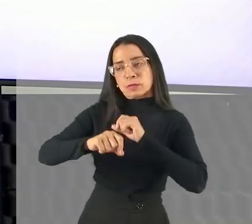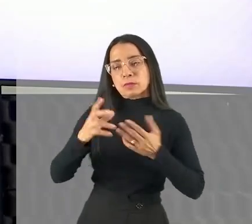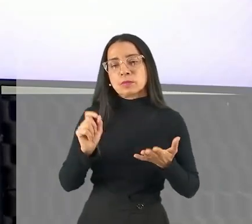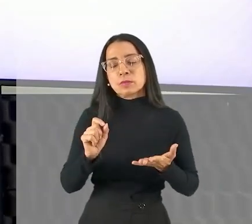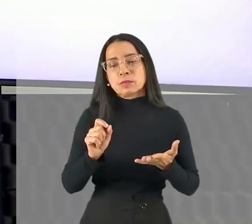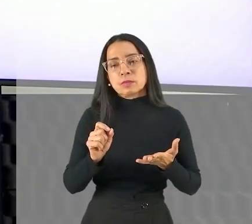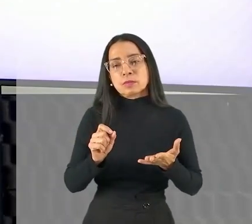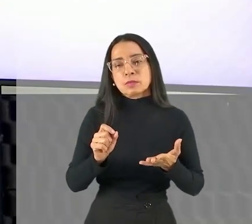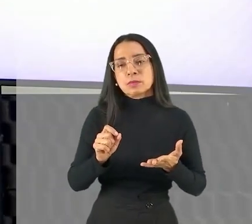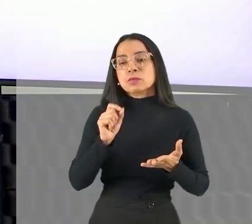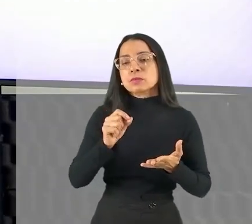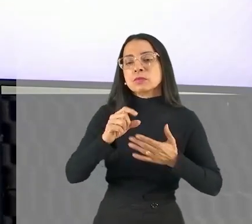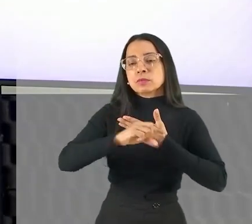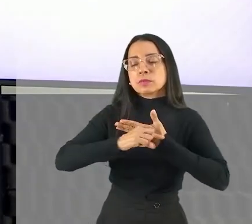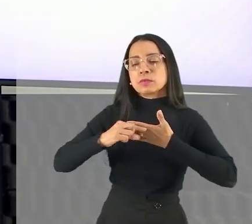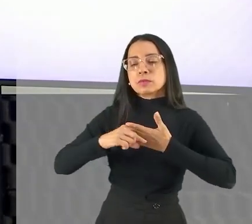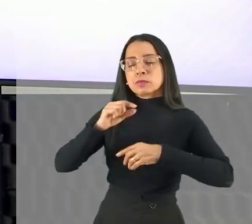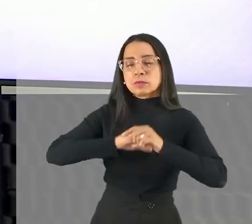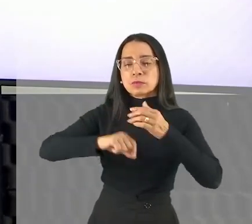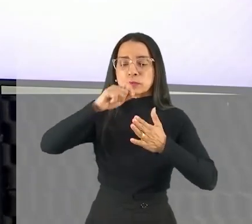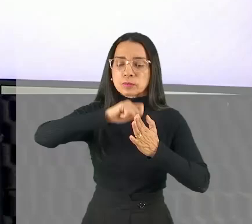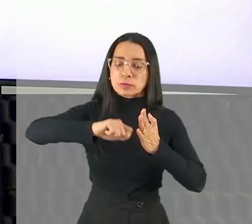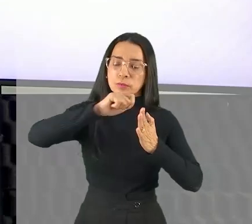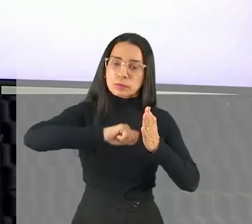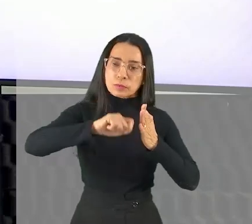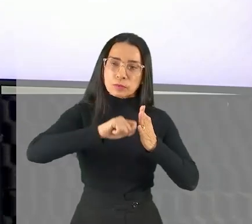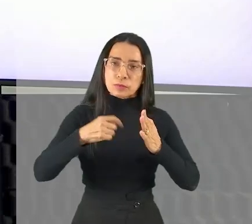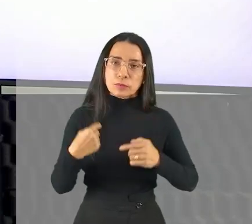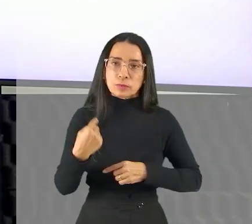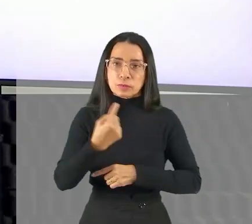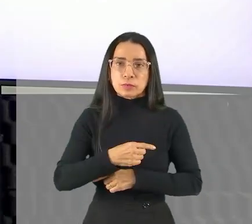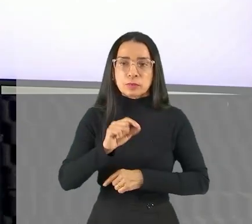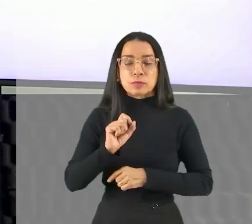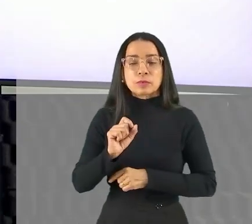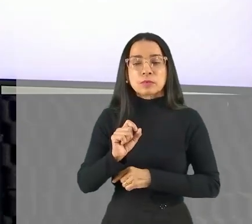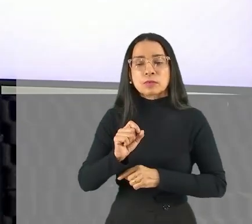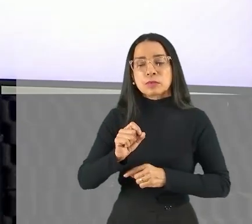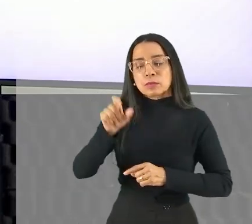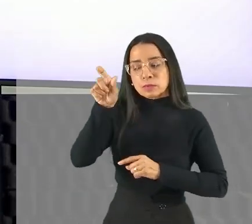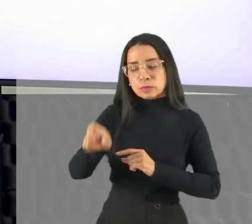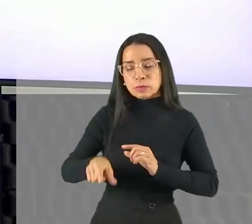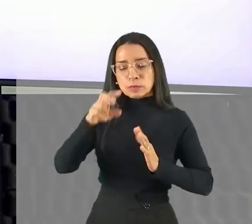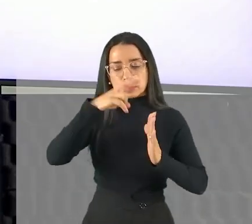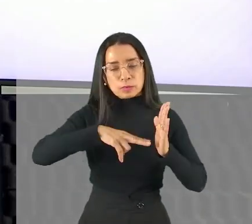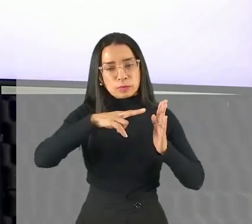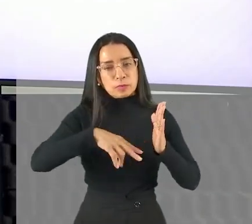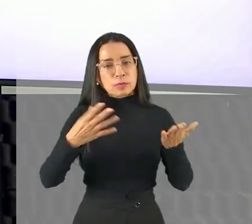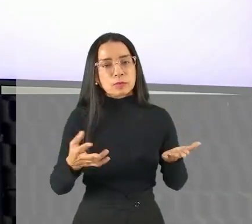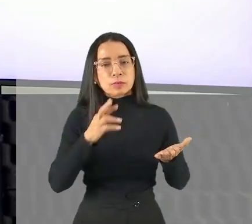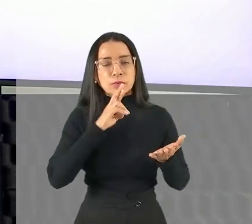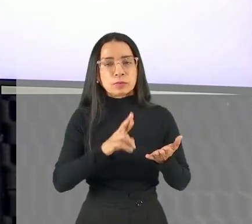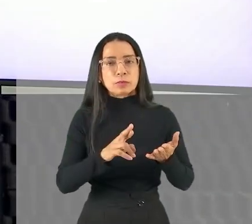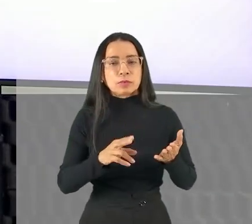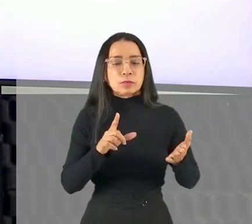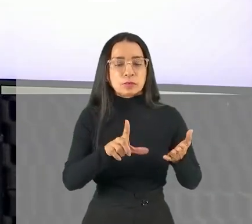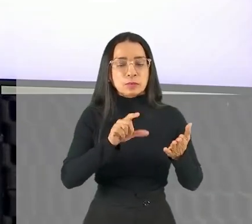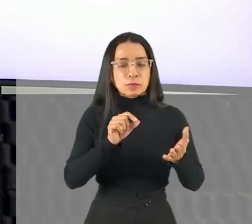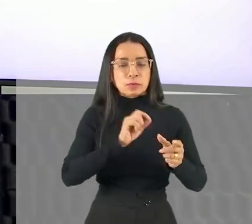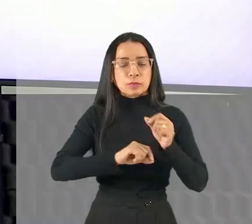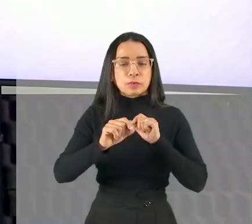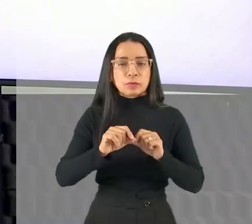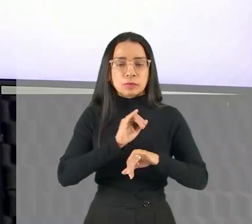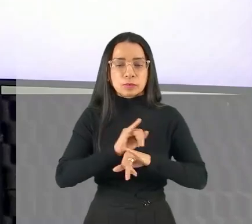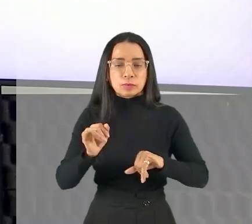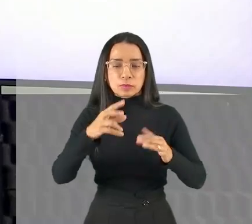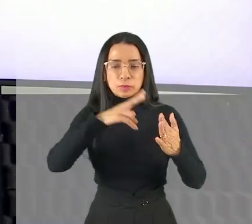por parte do que o autor está escrevendo para a gente enquanto leitor. E aí, qual alternativa vocês vão marcar? Então, se vocês leram